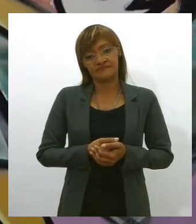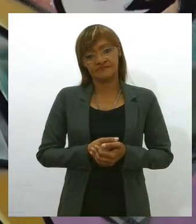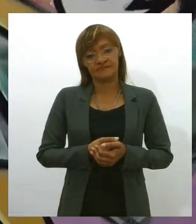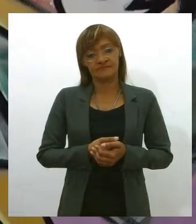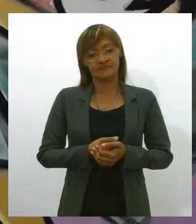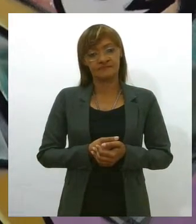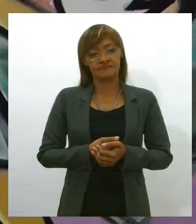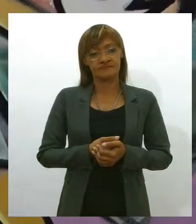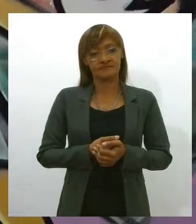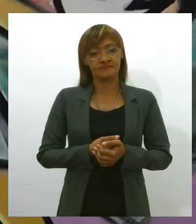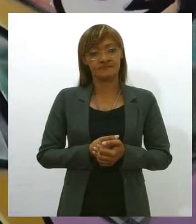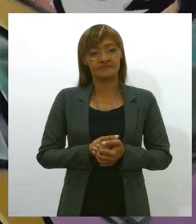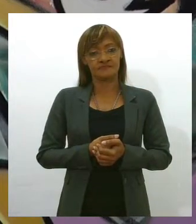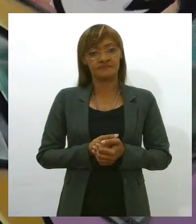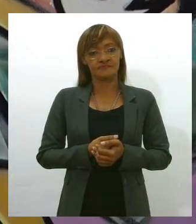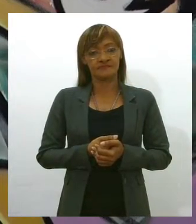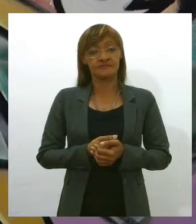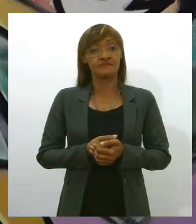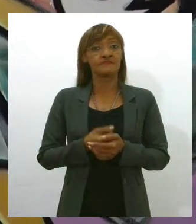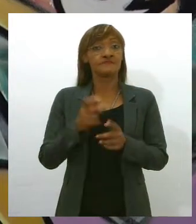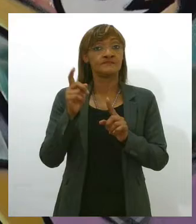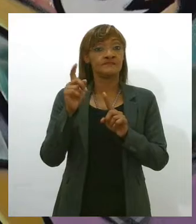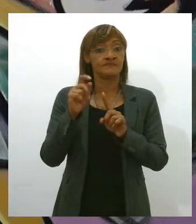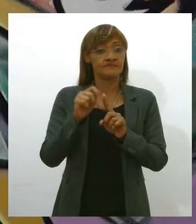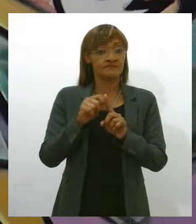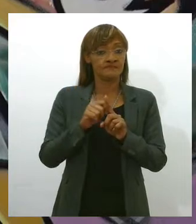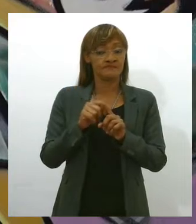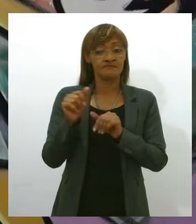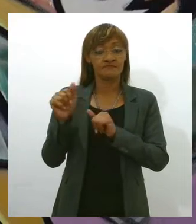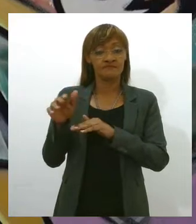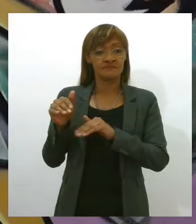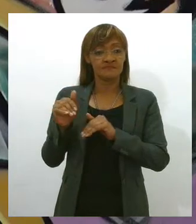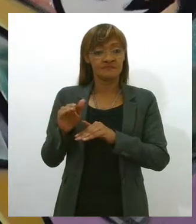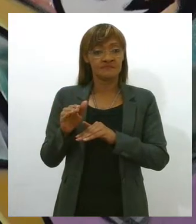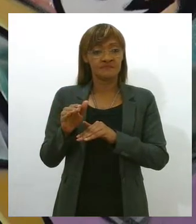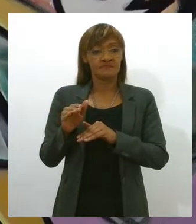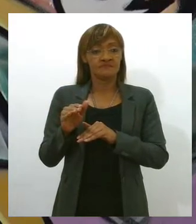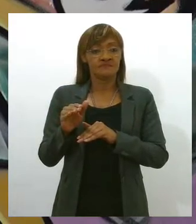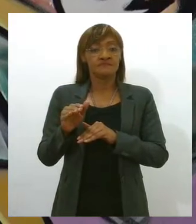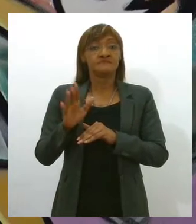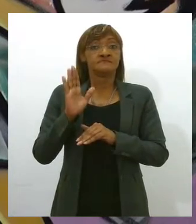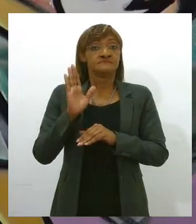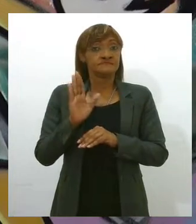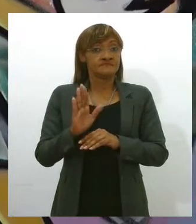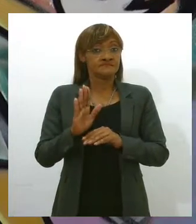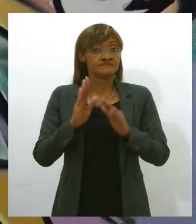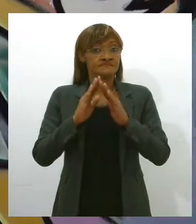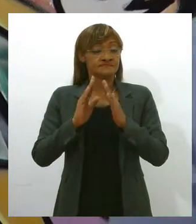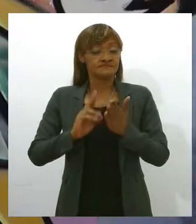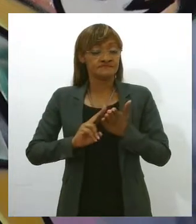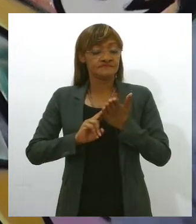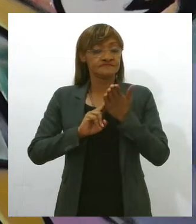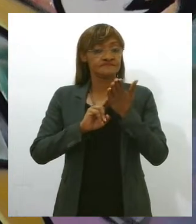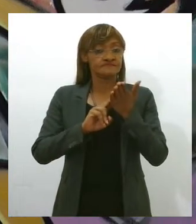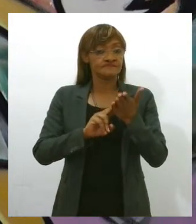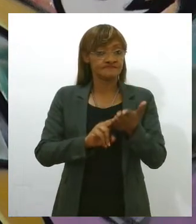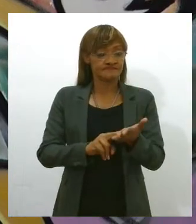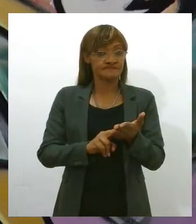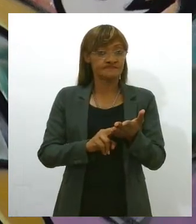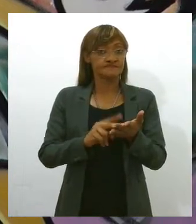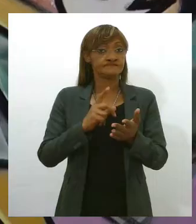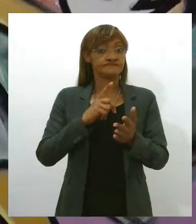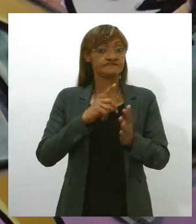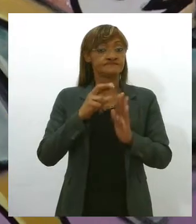e a partir do próximo mês os Correios tenham uma novidade para quem precisar postar qualquer